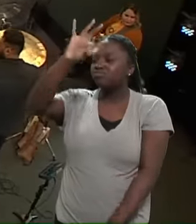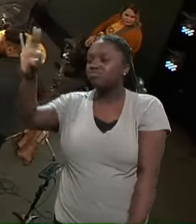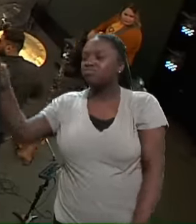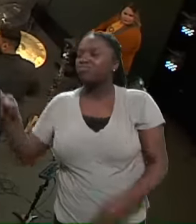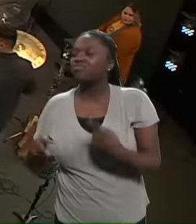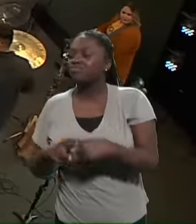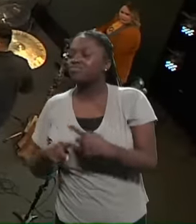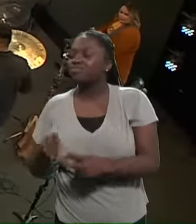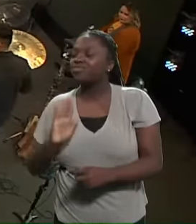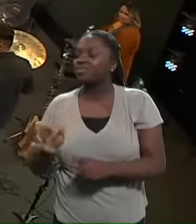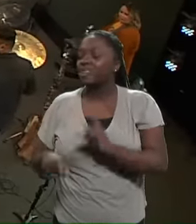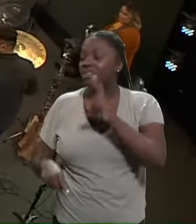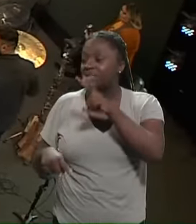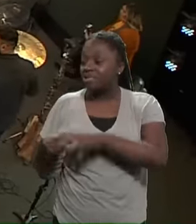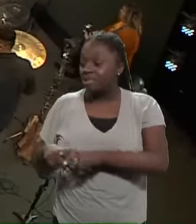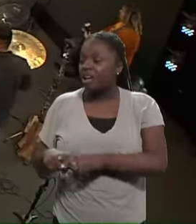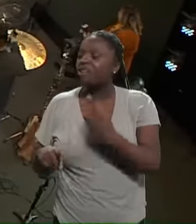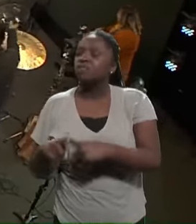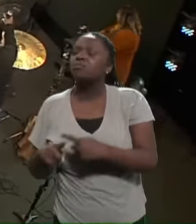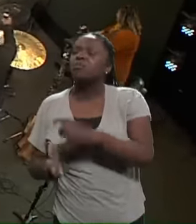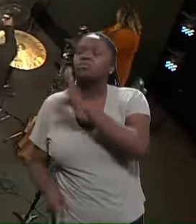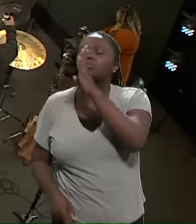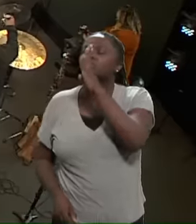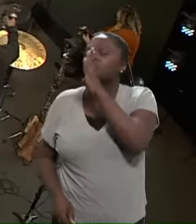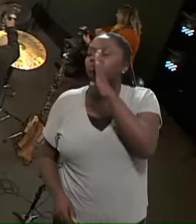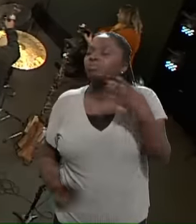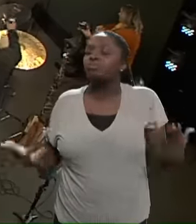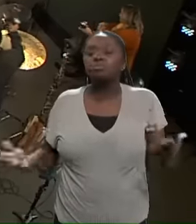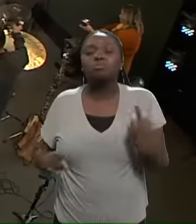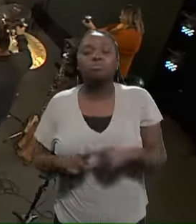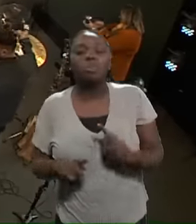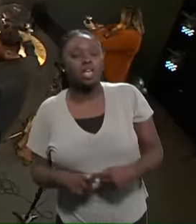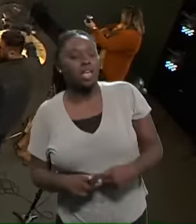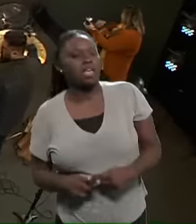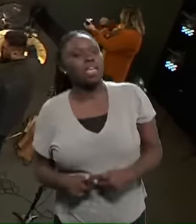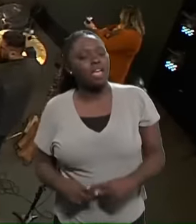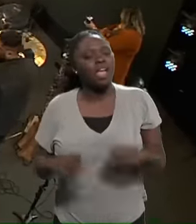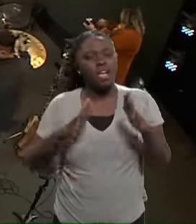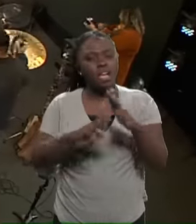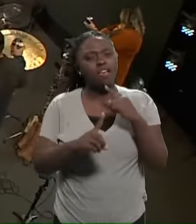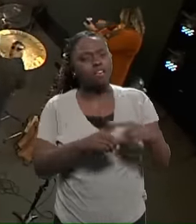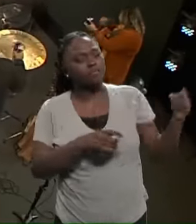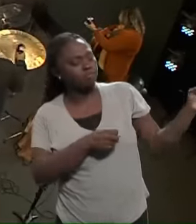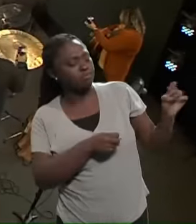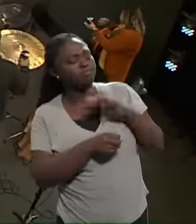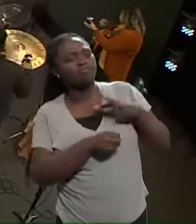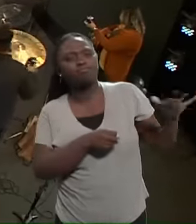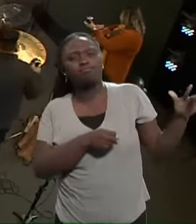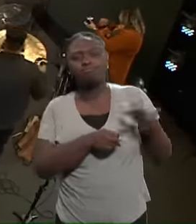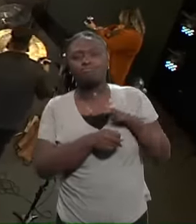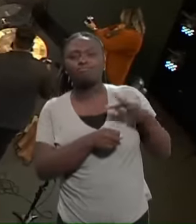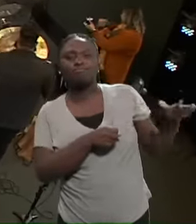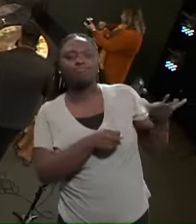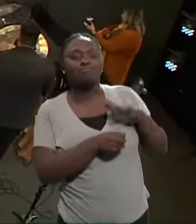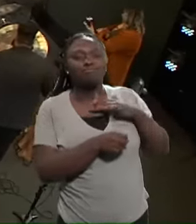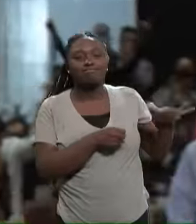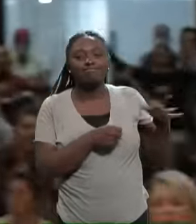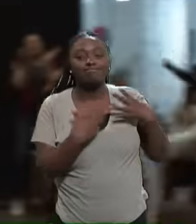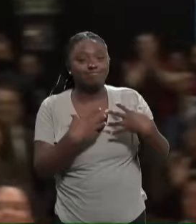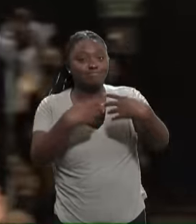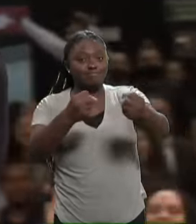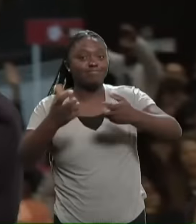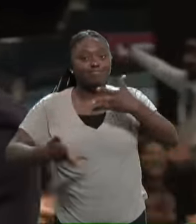Porque está sentado, porque está calado. Alguém será cheio, alguém será cheio, alguém será cheio. Abre